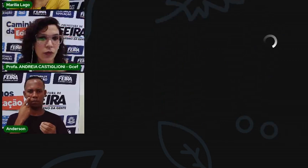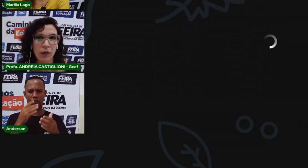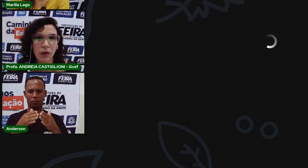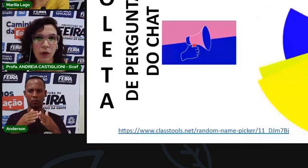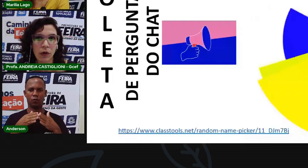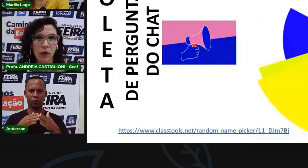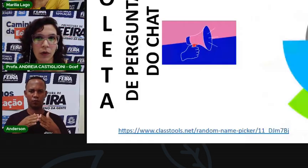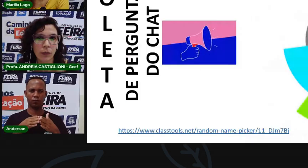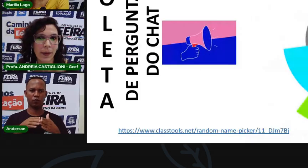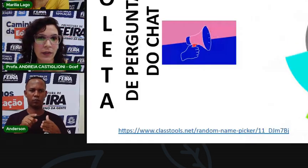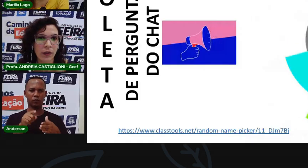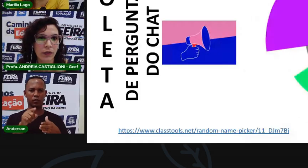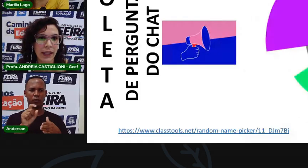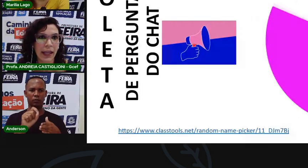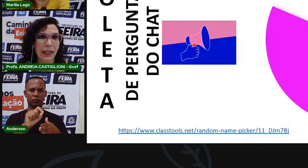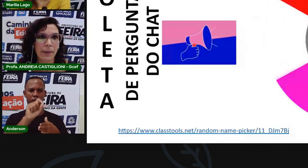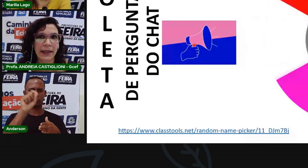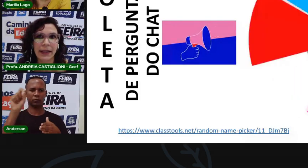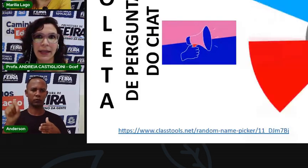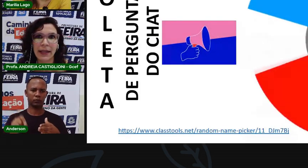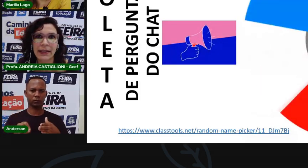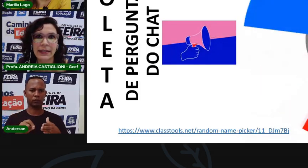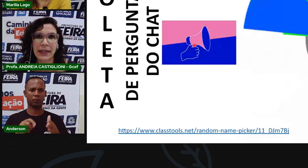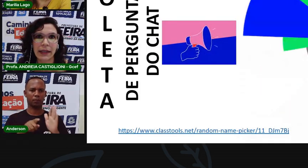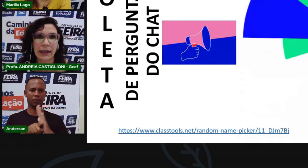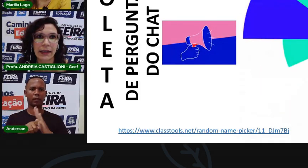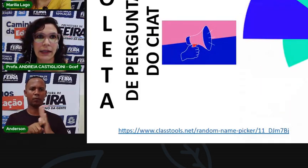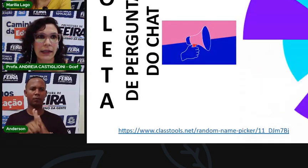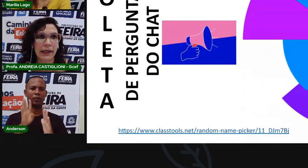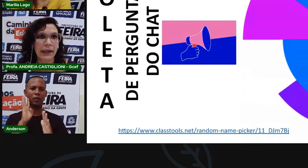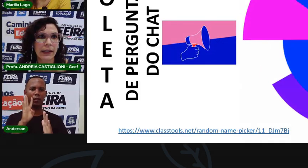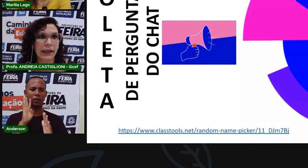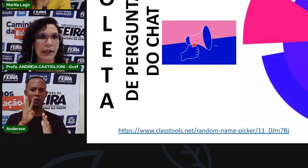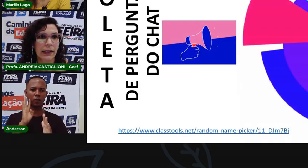João, o pessoal do Nutec. Beleza.